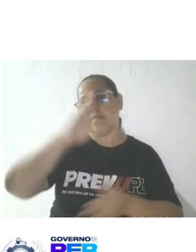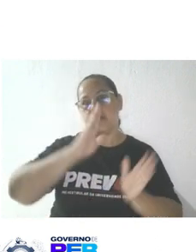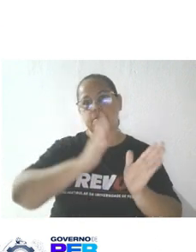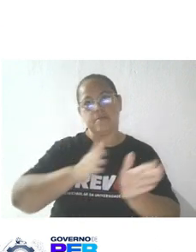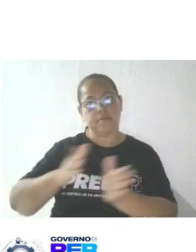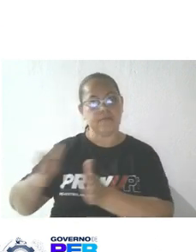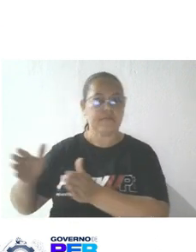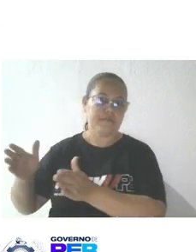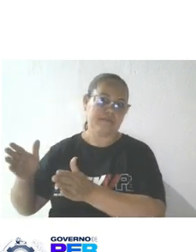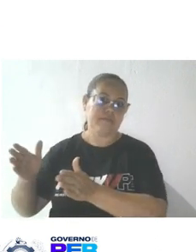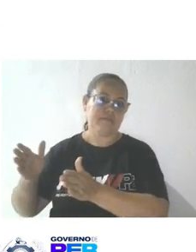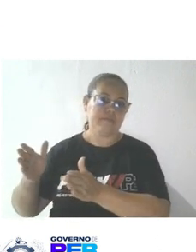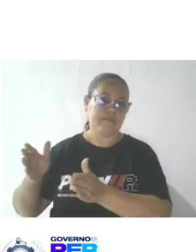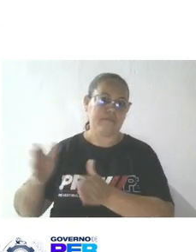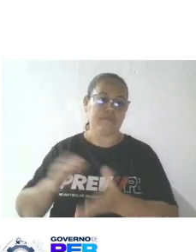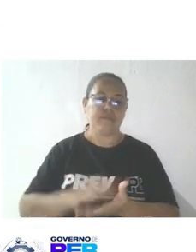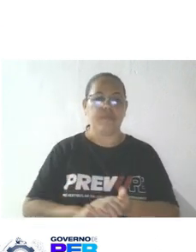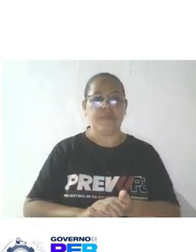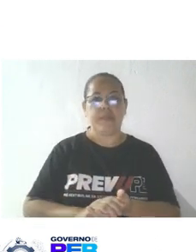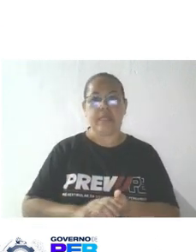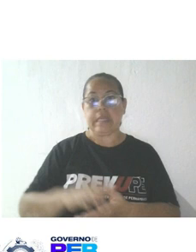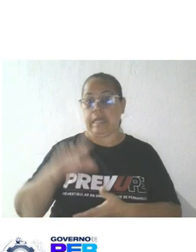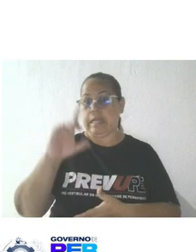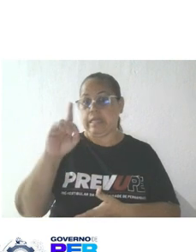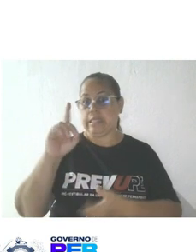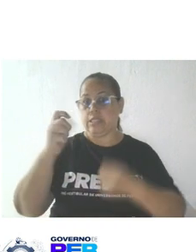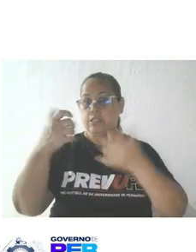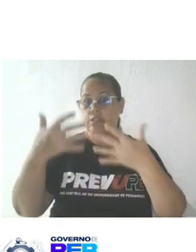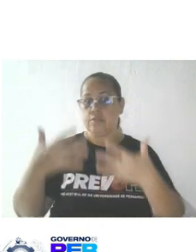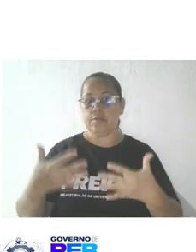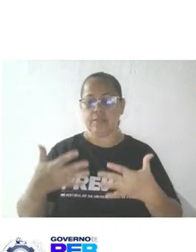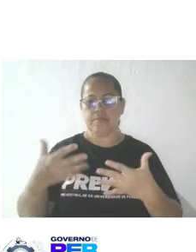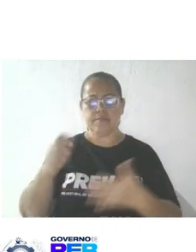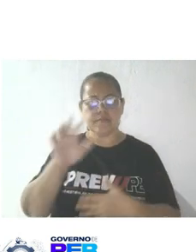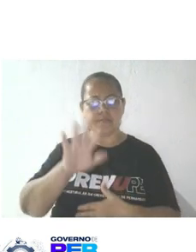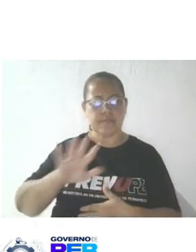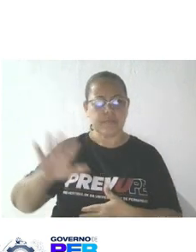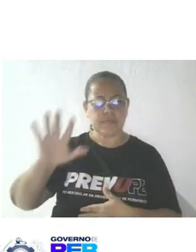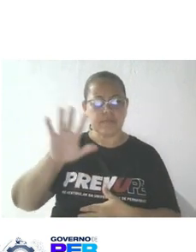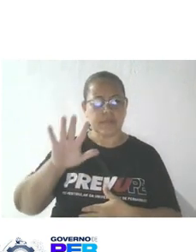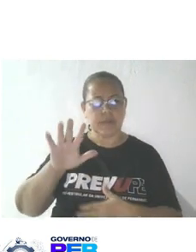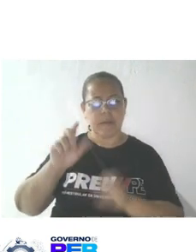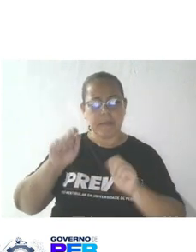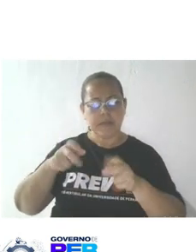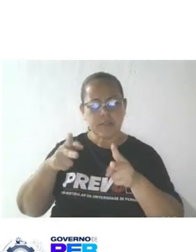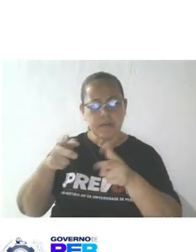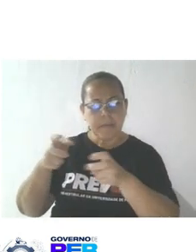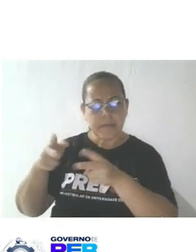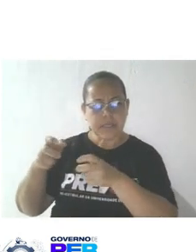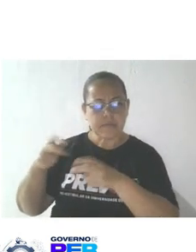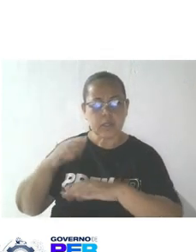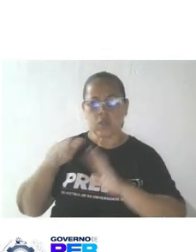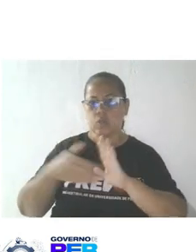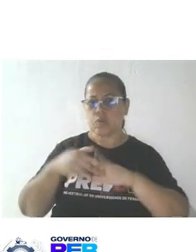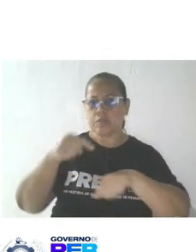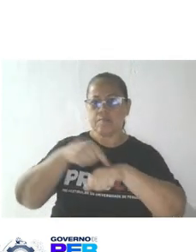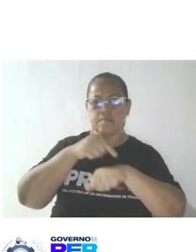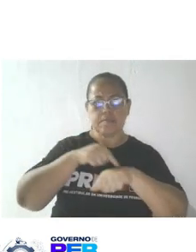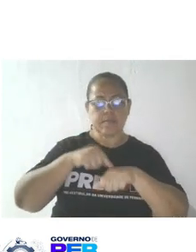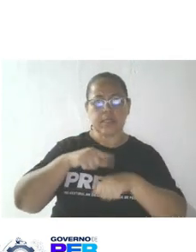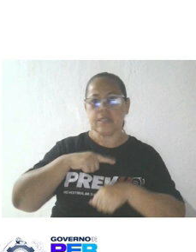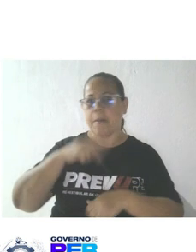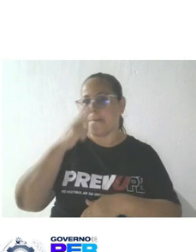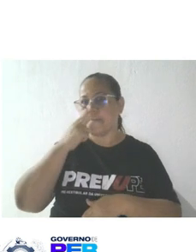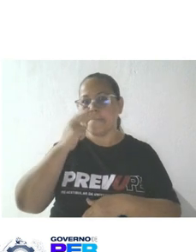síntese proteica, tá? Letra D diz, Na parte da imagem, é possível perceber que todas as células do nosso corpo possuem o mesmo